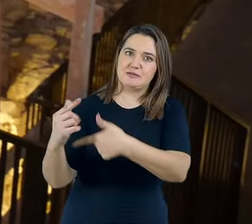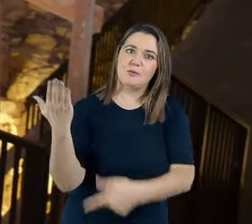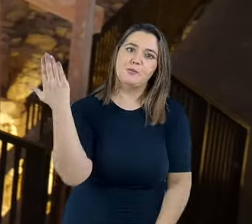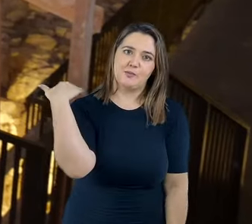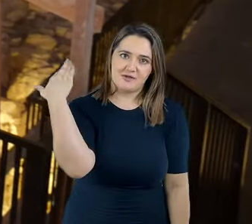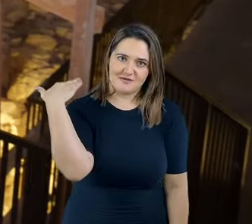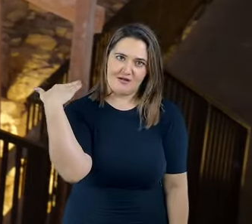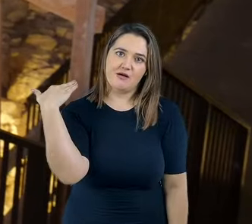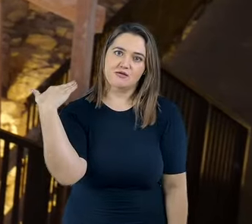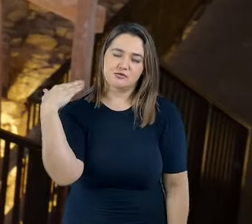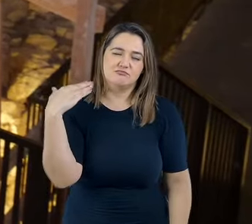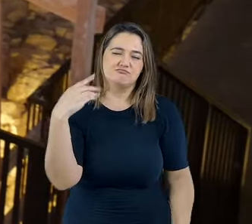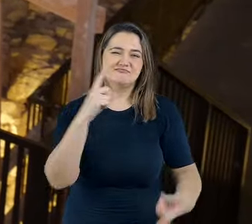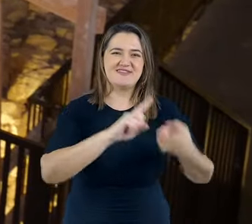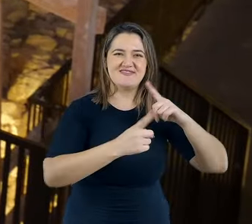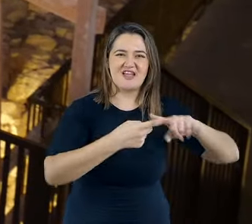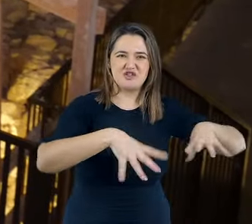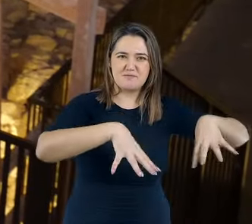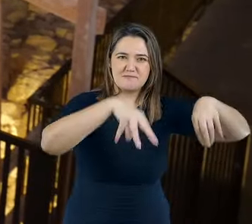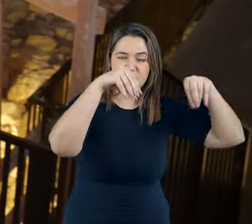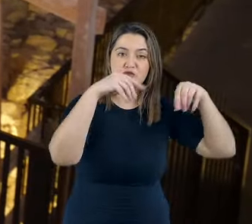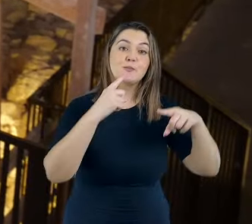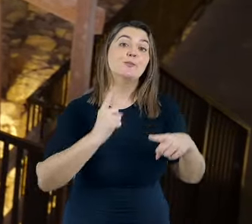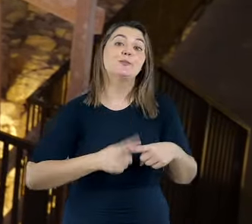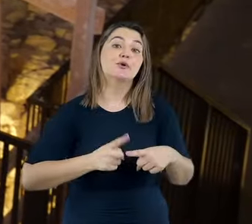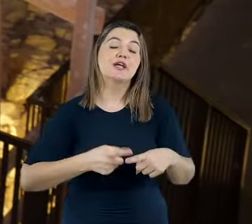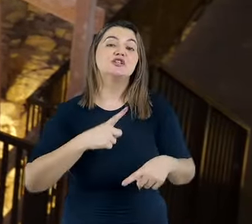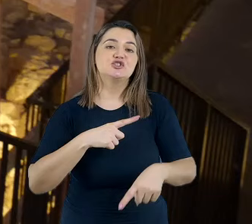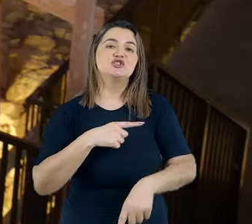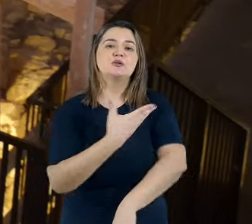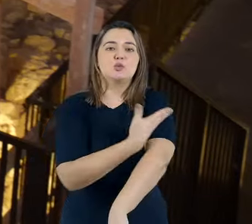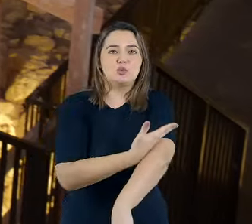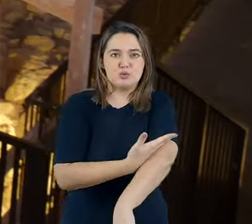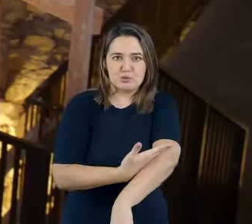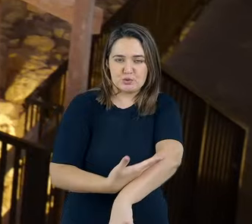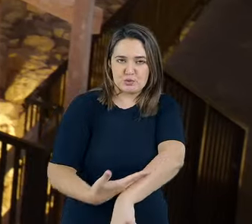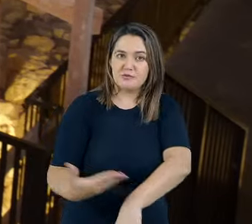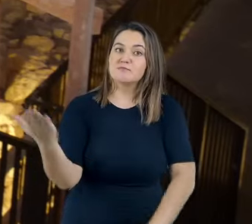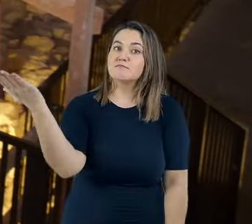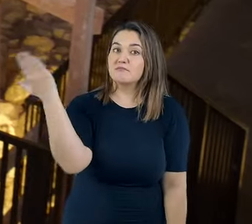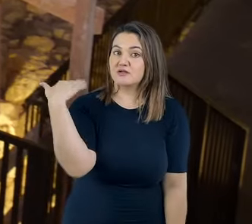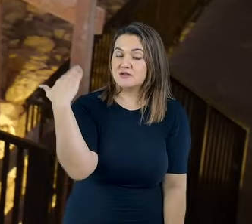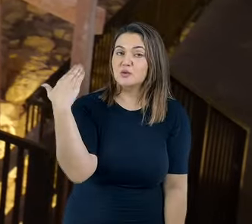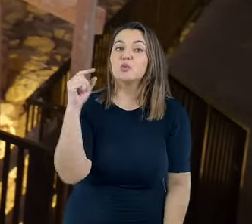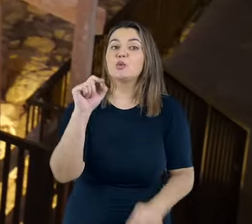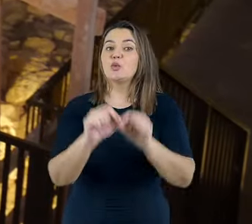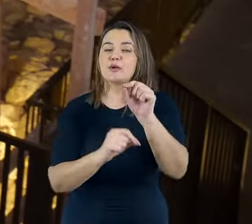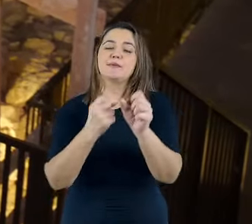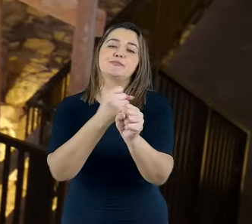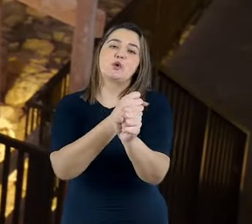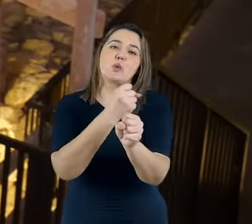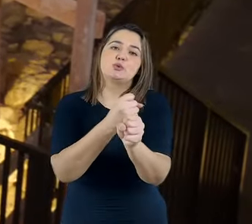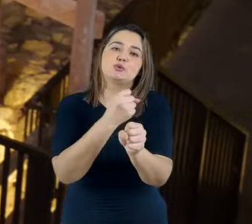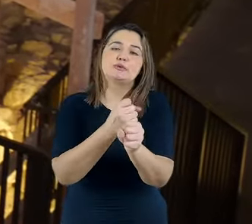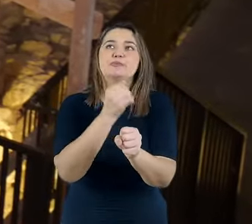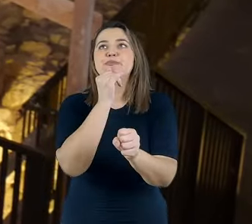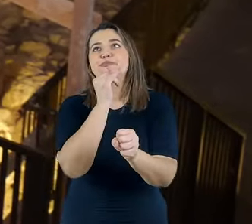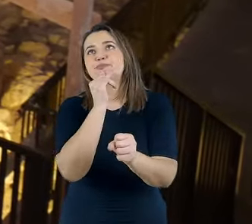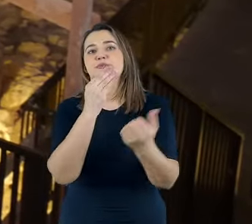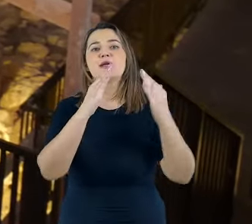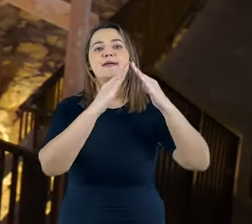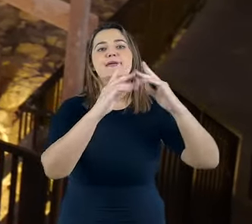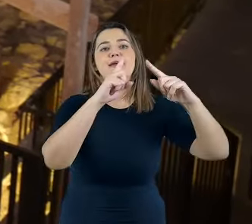tradição bizantina, essa tradição da Idade Média. Por quê? Havia um costume no passado de construir, por exemplo,